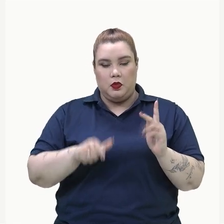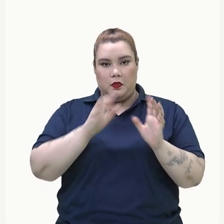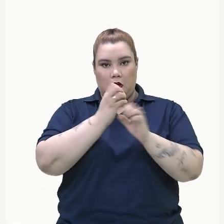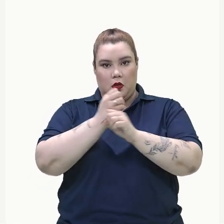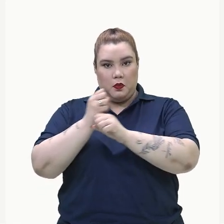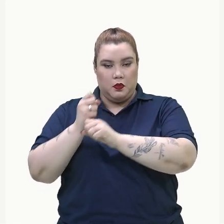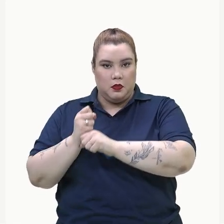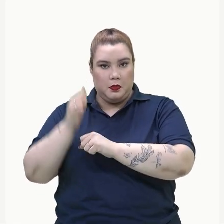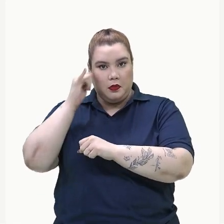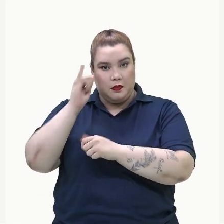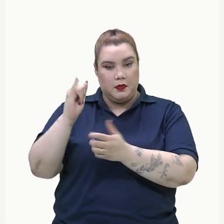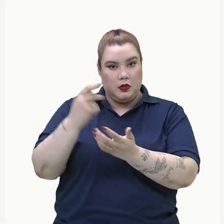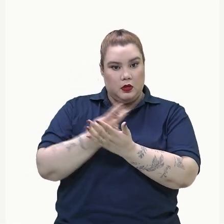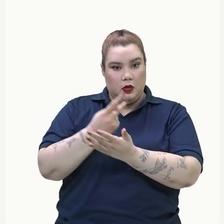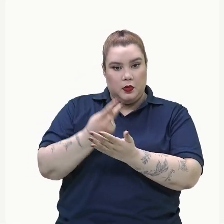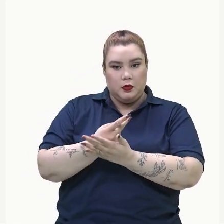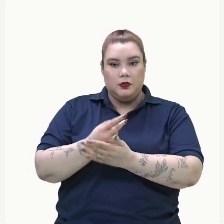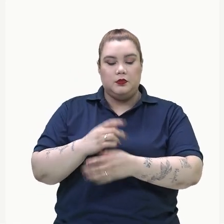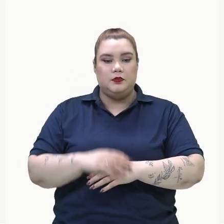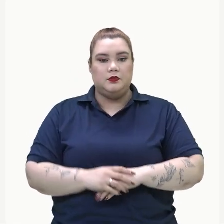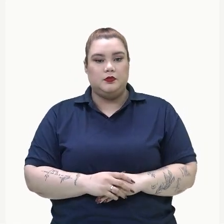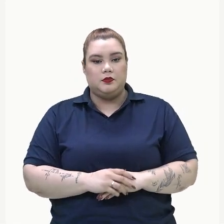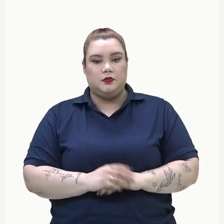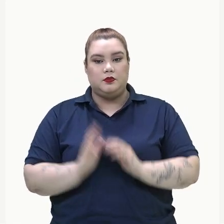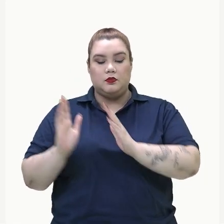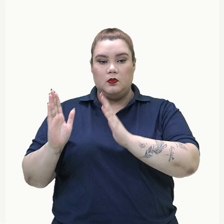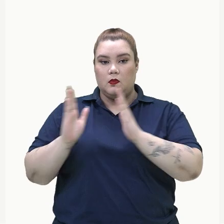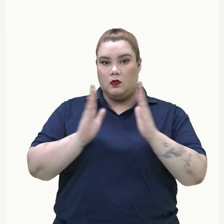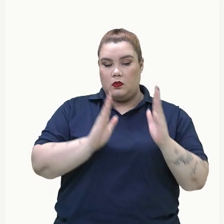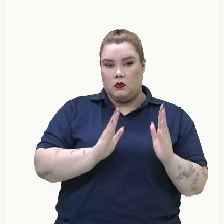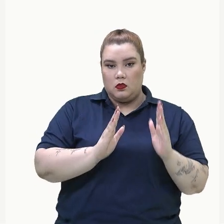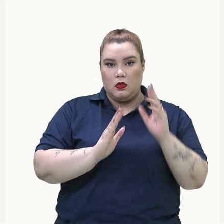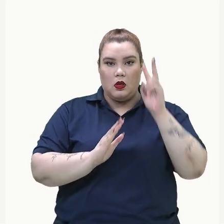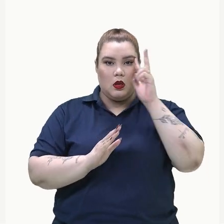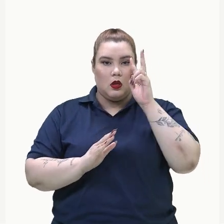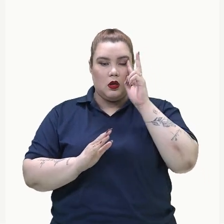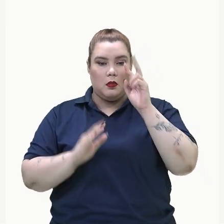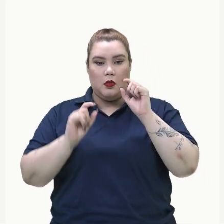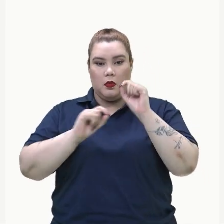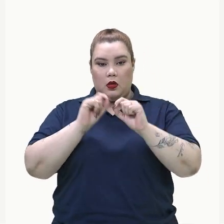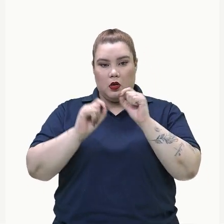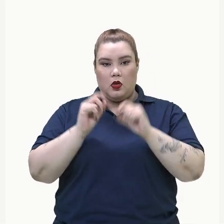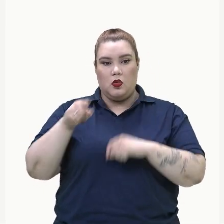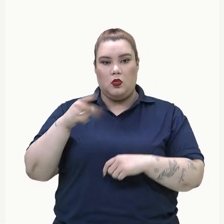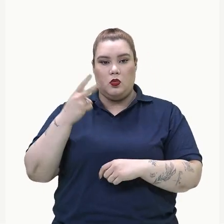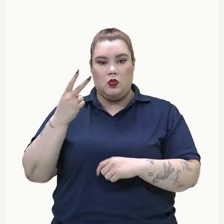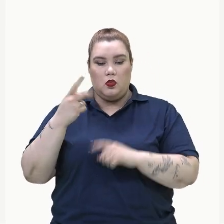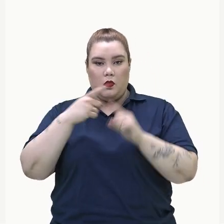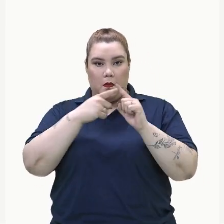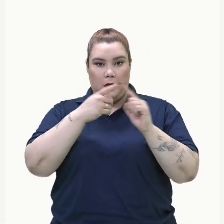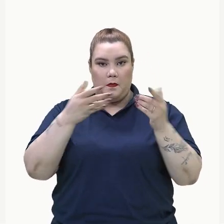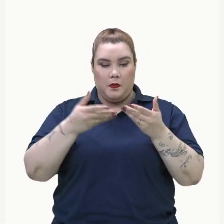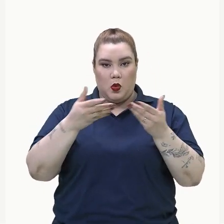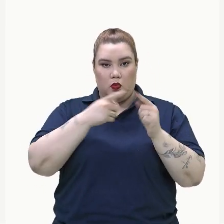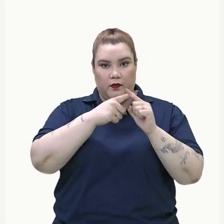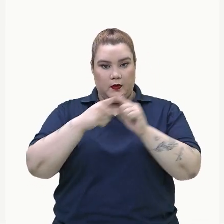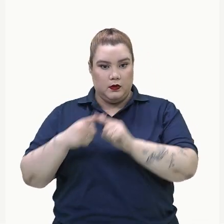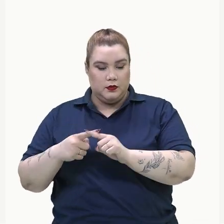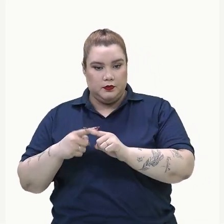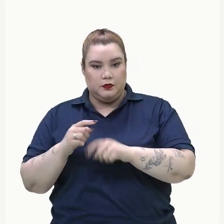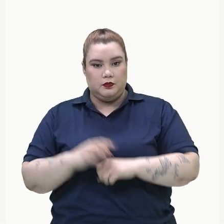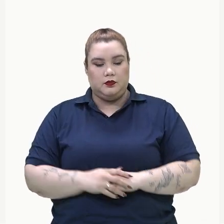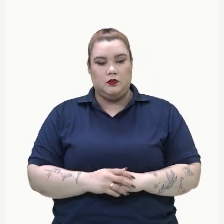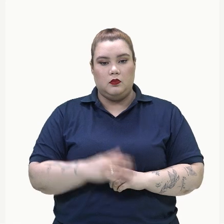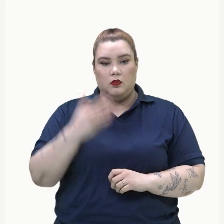né? E agora, no outro sentido, 1 vezes 2 vezes 1 vai dar 2. 10 vezes 1